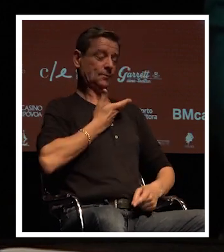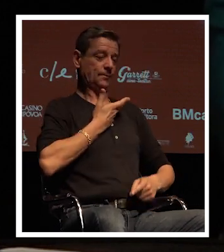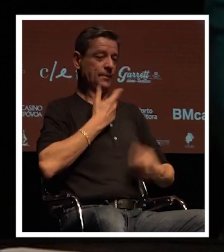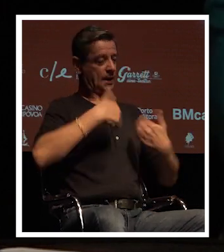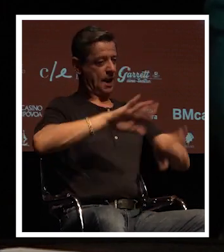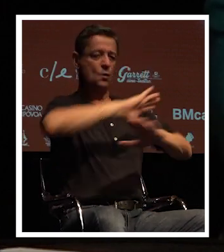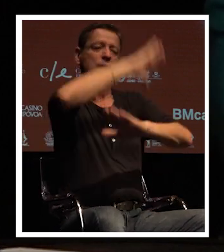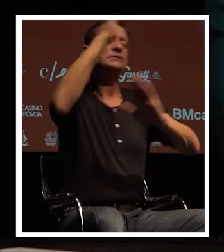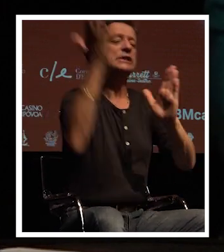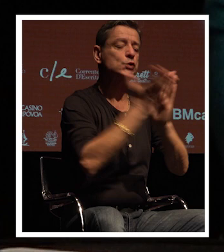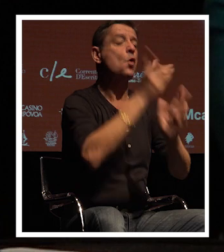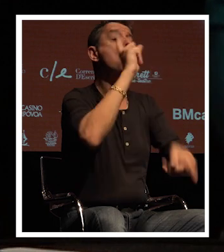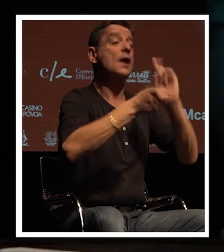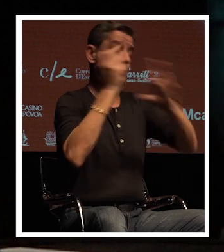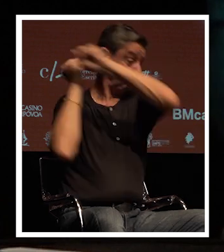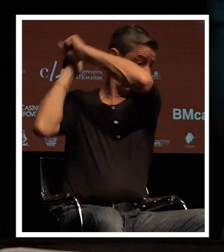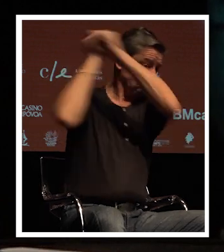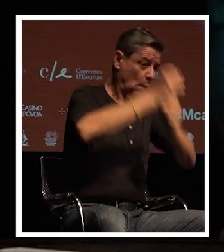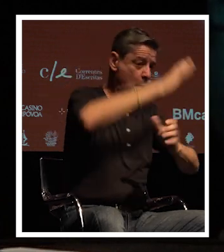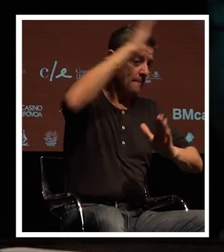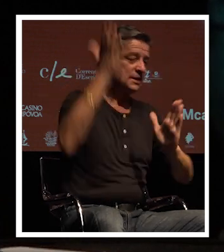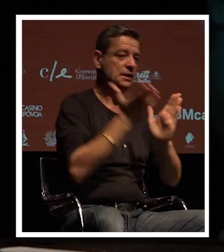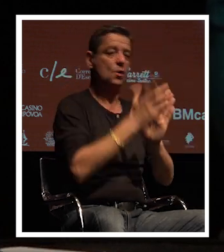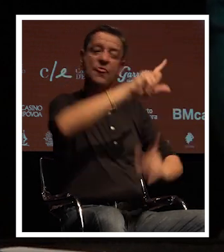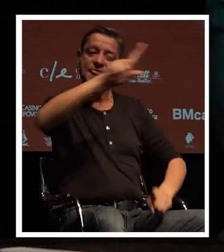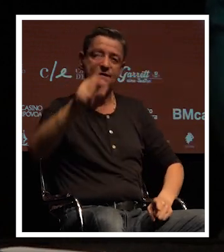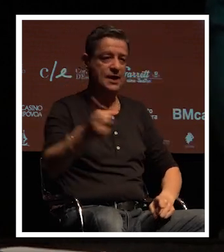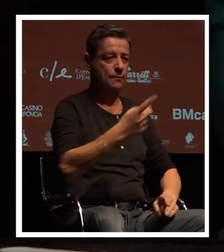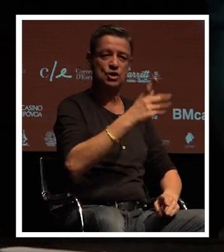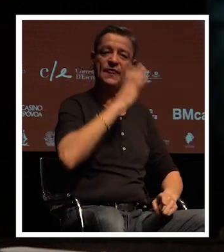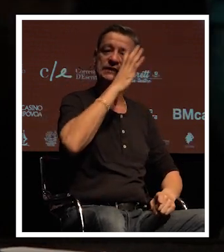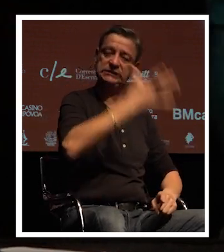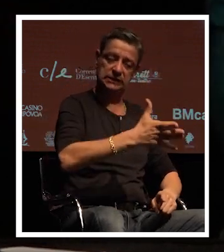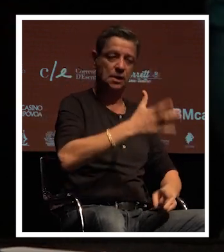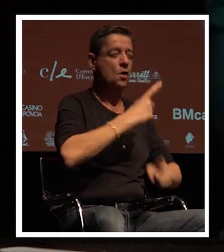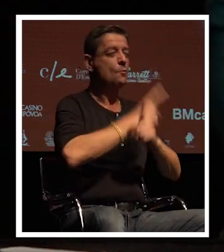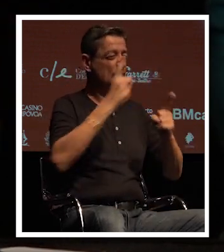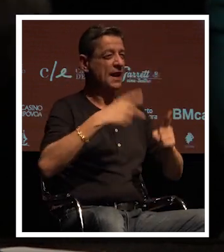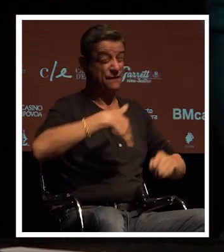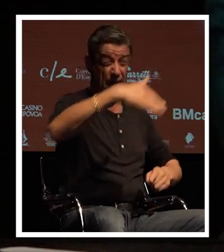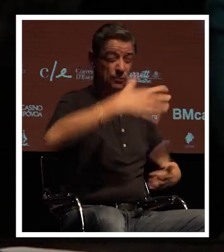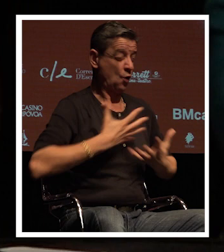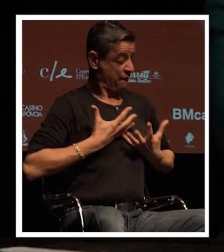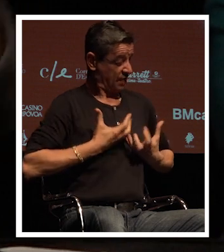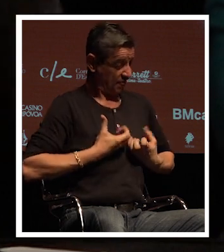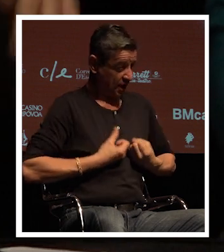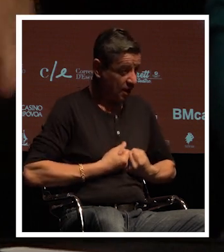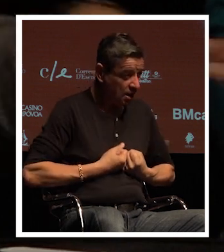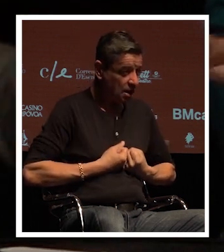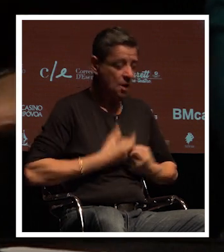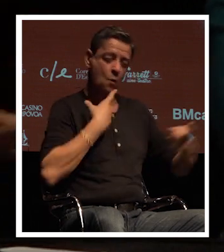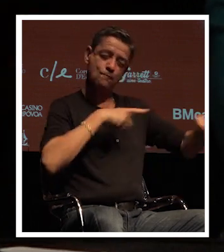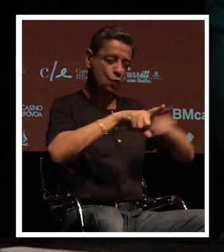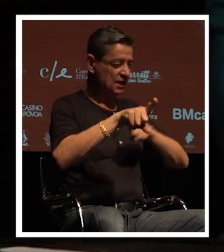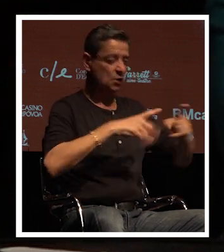esse é o pior Machado e nós achamos que não devemos dizer isto porque porque vamos ofender porque porque não é